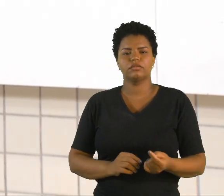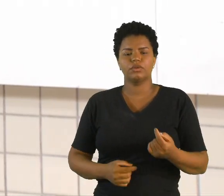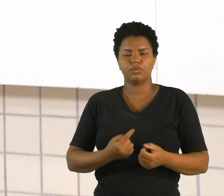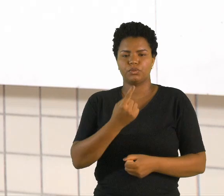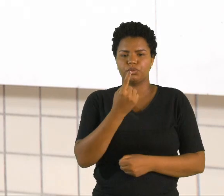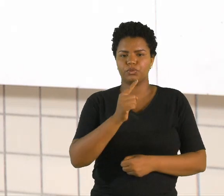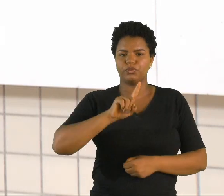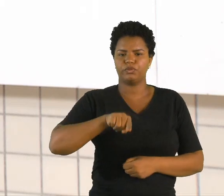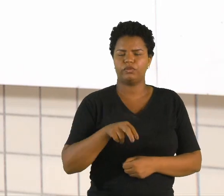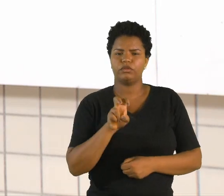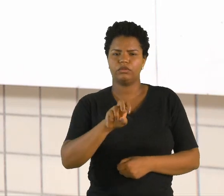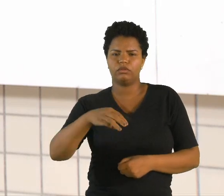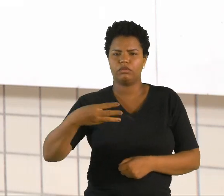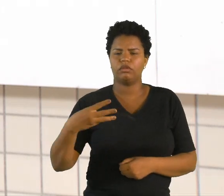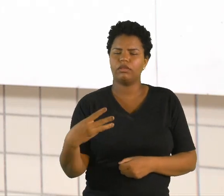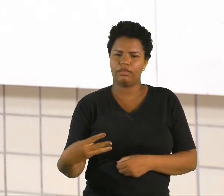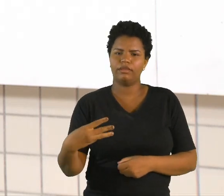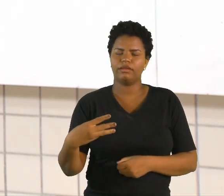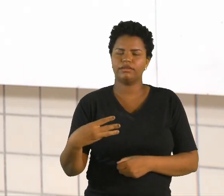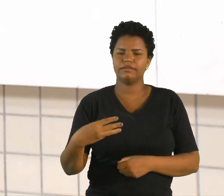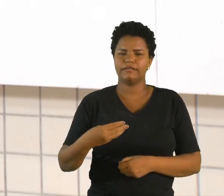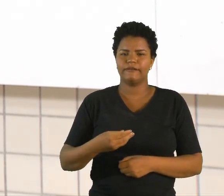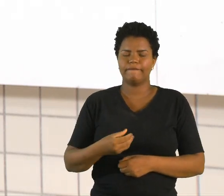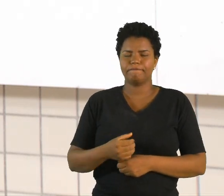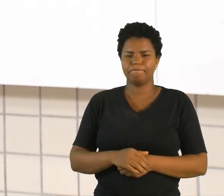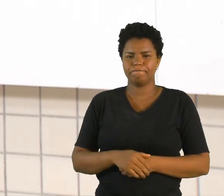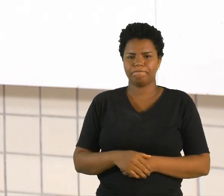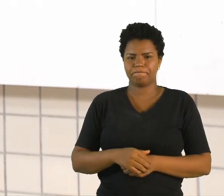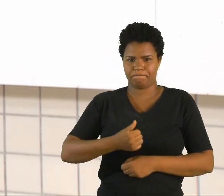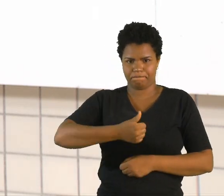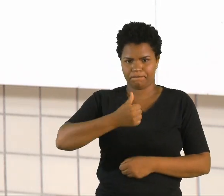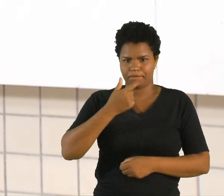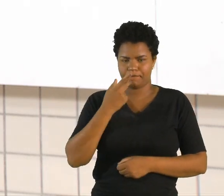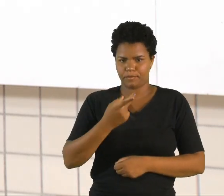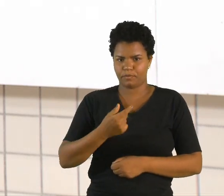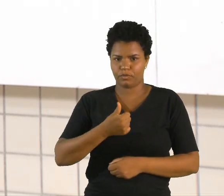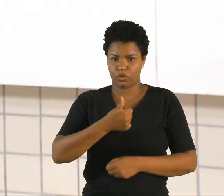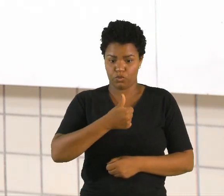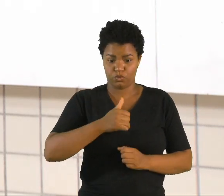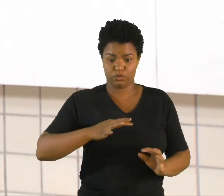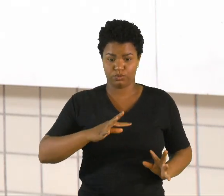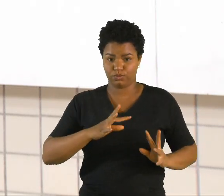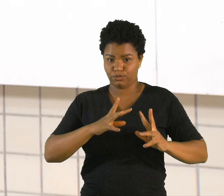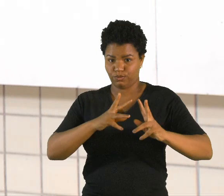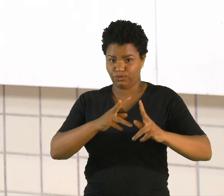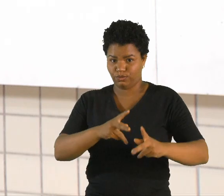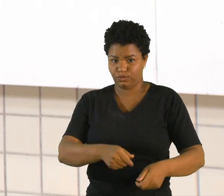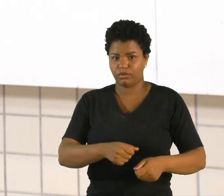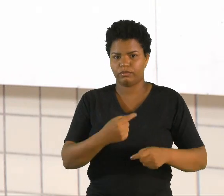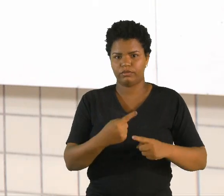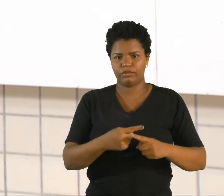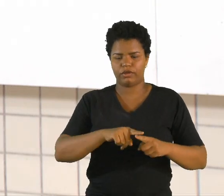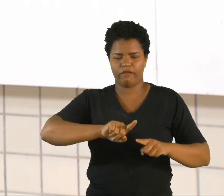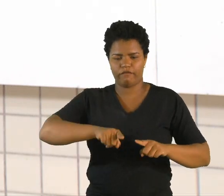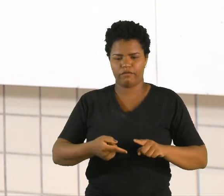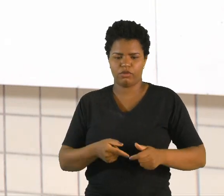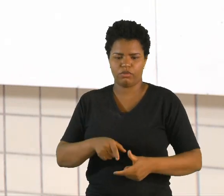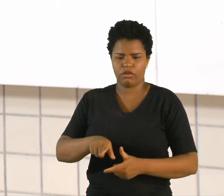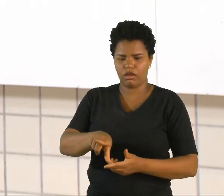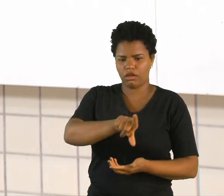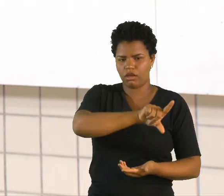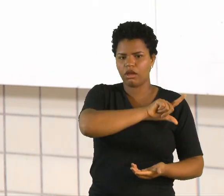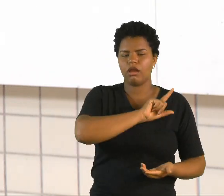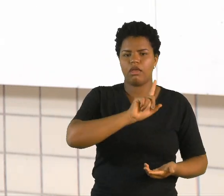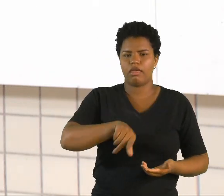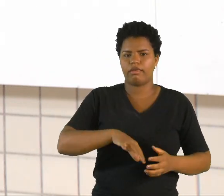1,53. Primeiro eu vou falar um inteiro, porque tudo que vem antes da vírgula eu vou dizer